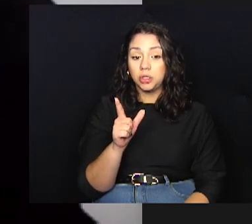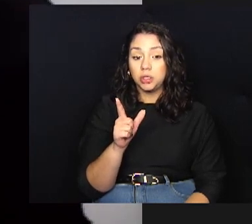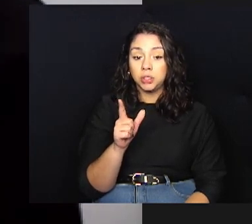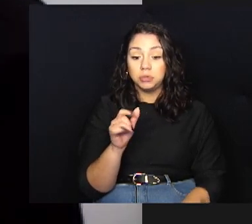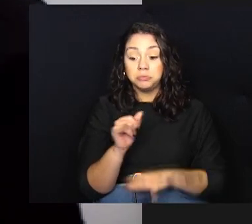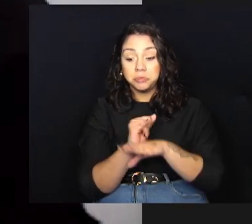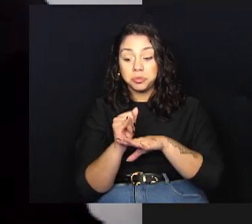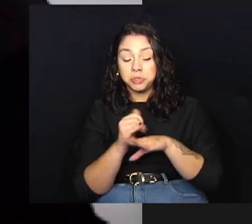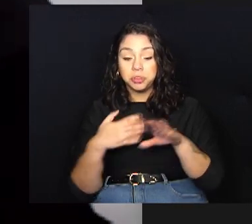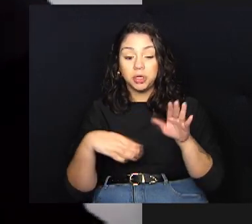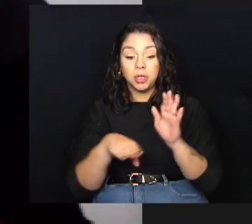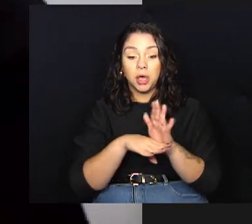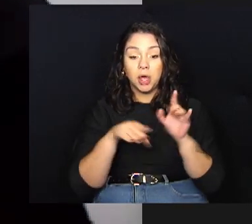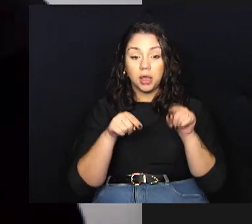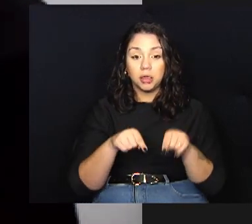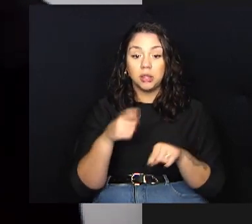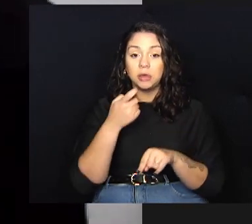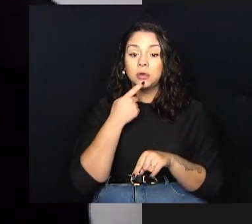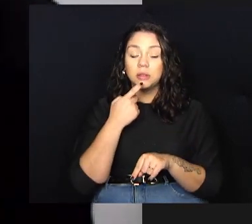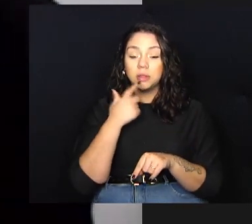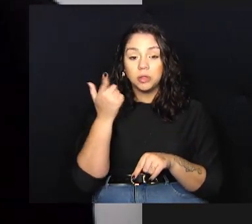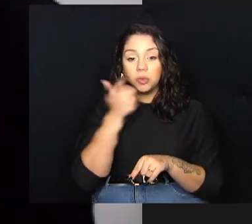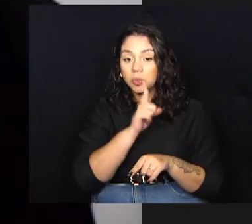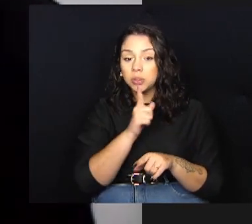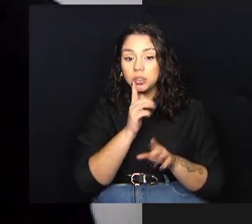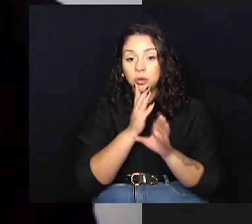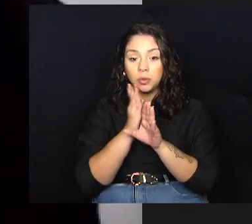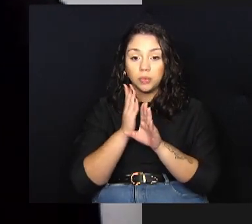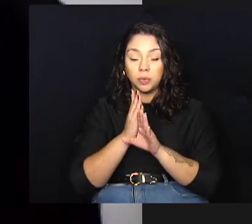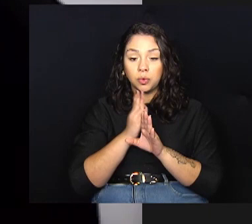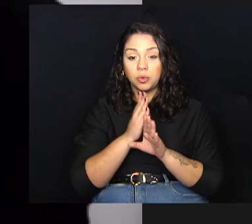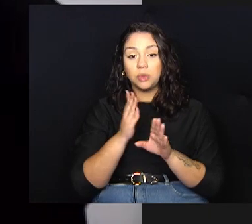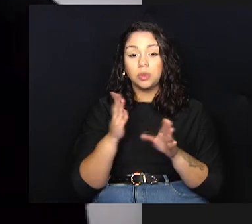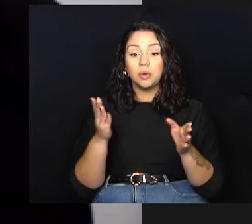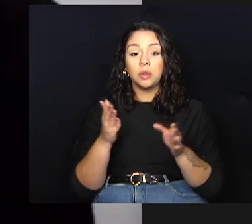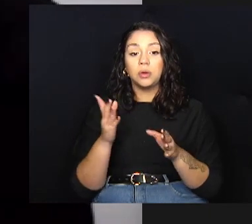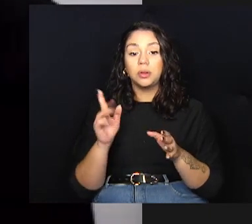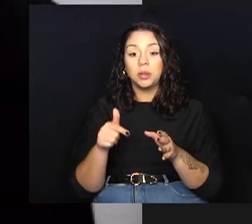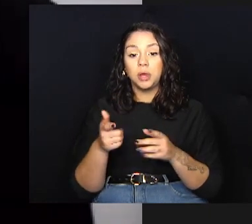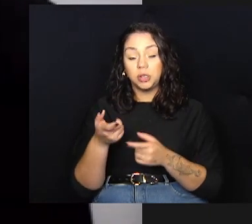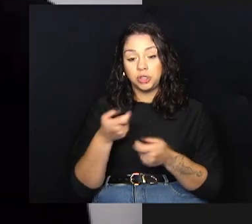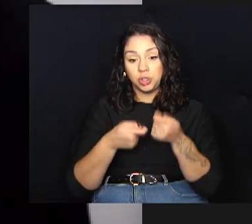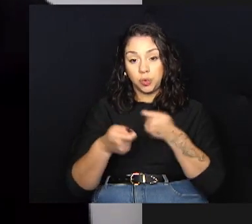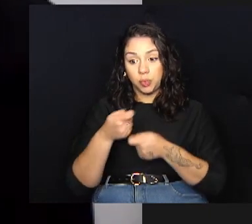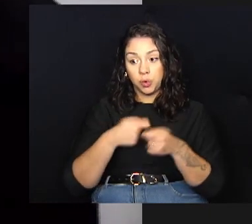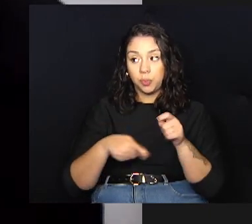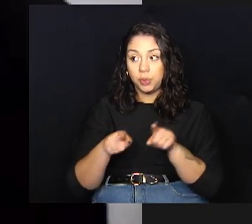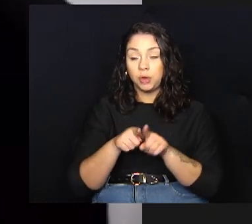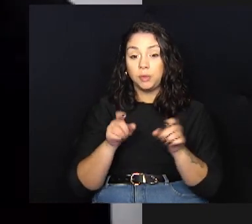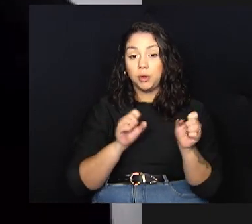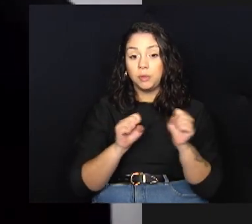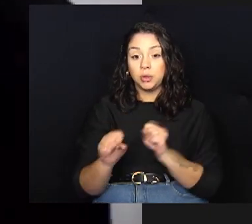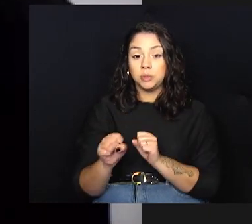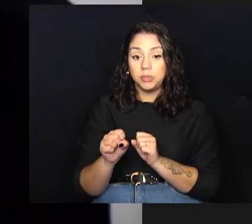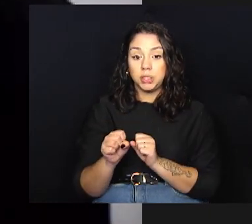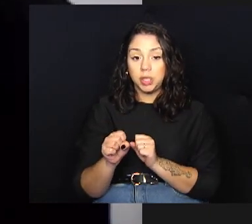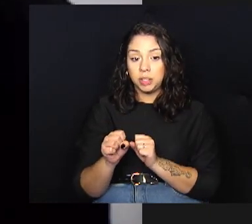e se estabelecer encontrar alguma possibilidade de inserção Econômica alguma possibilidade